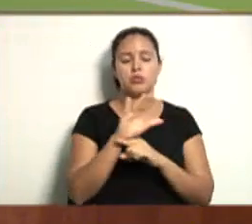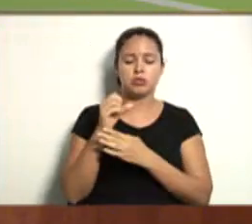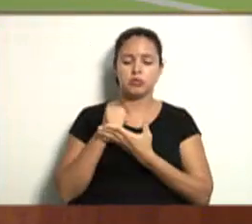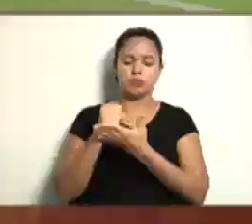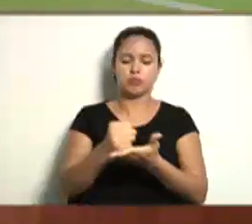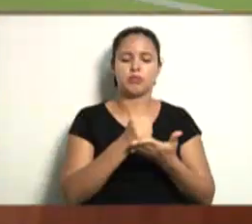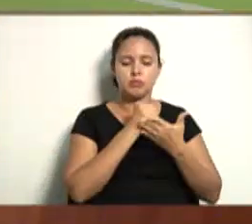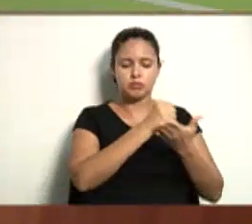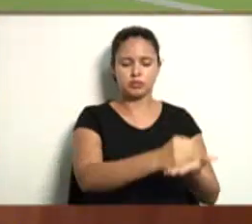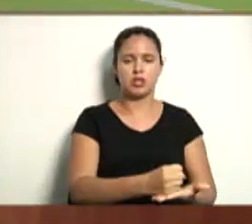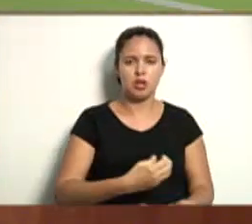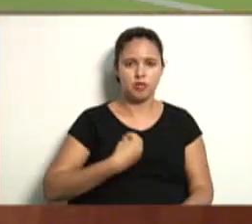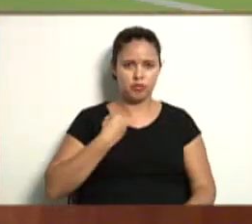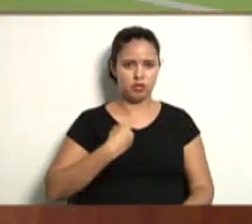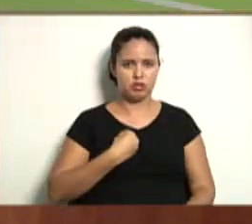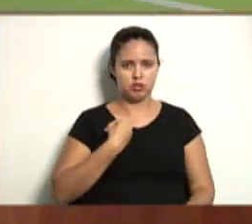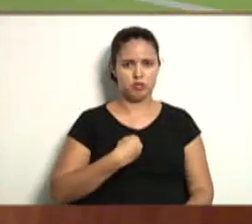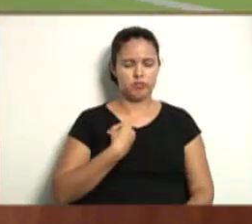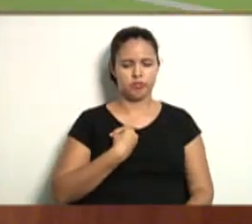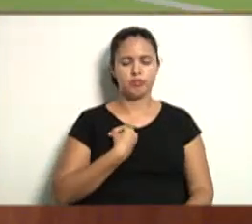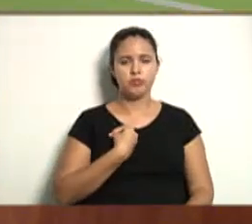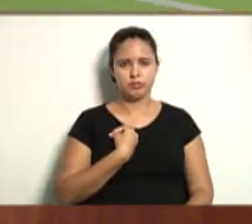pessoas. Genial. Muito bem.